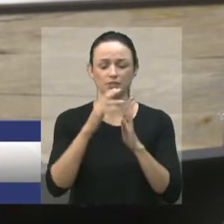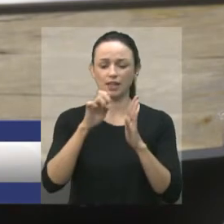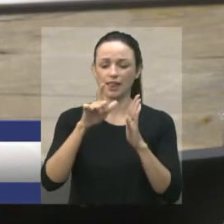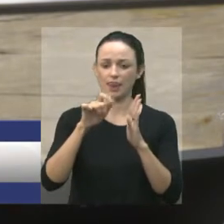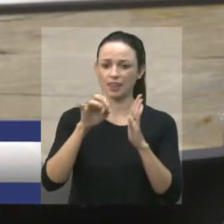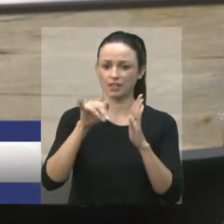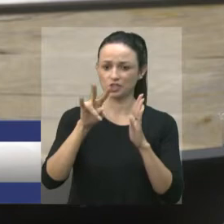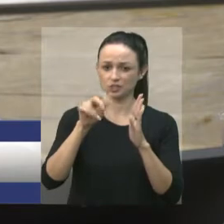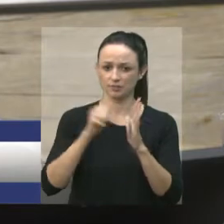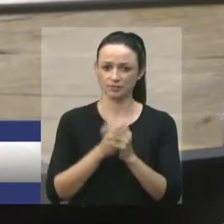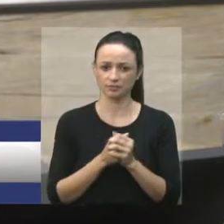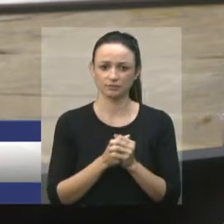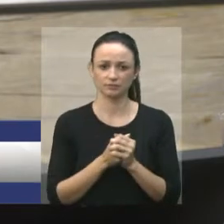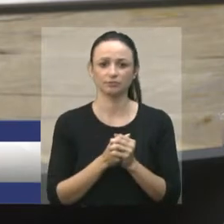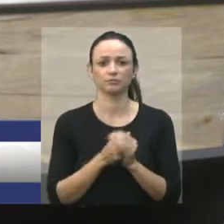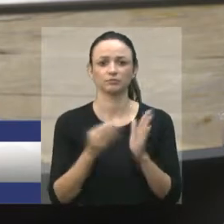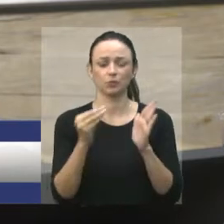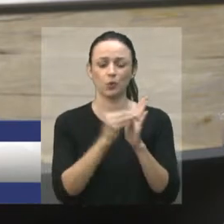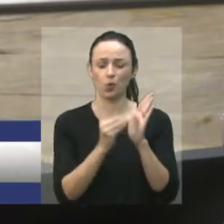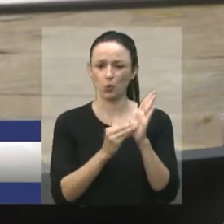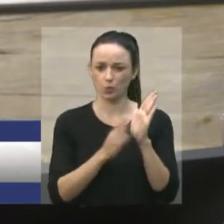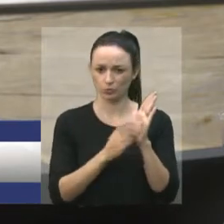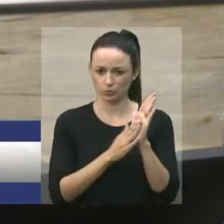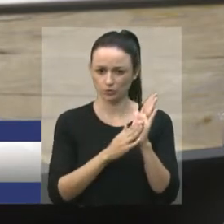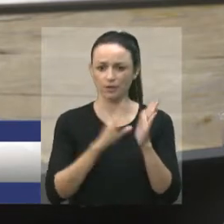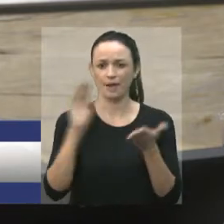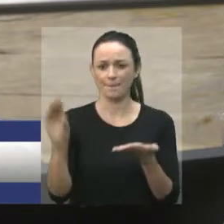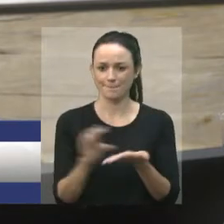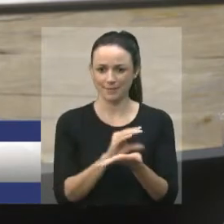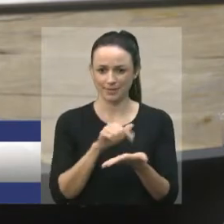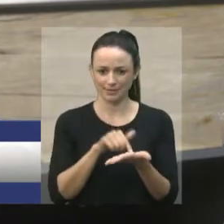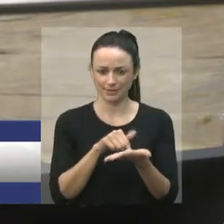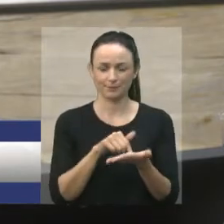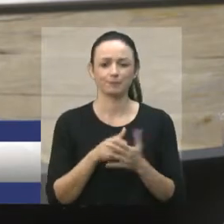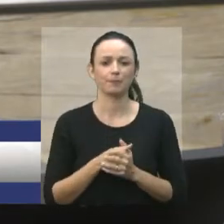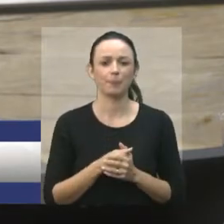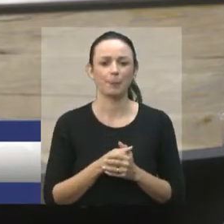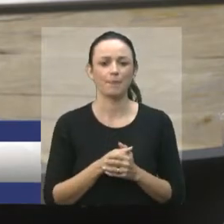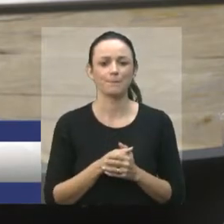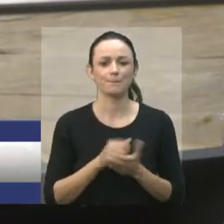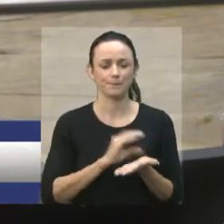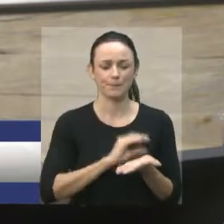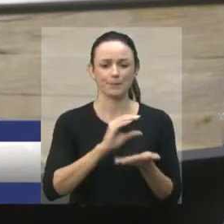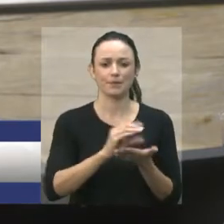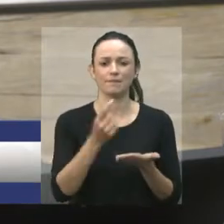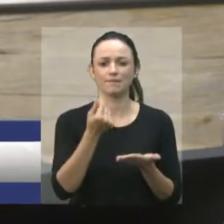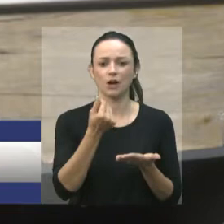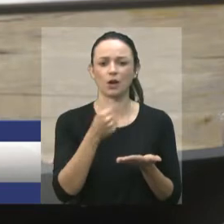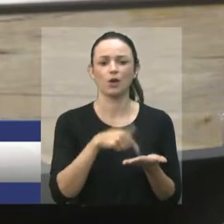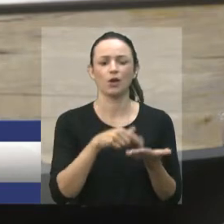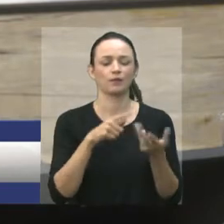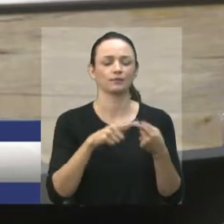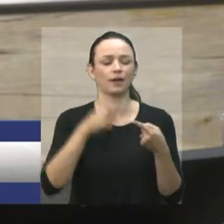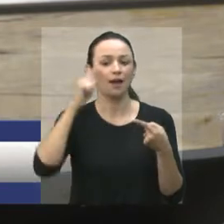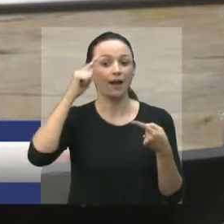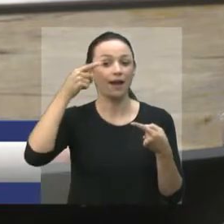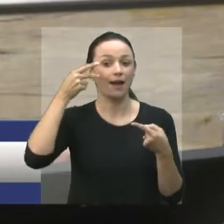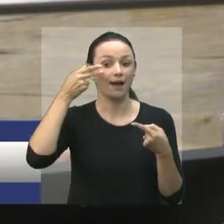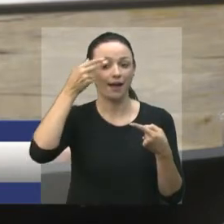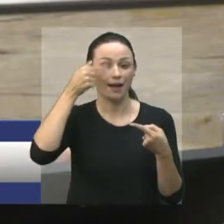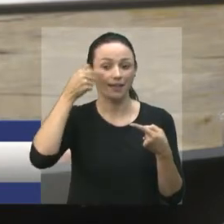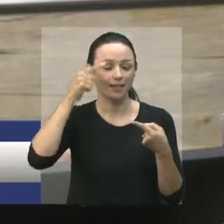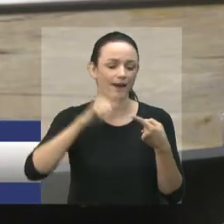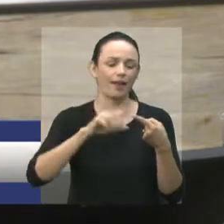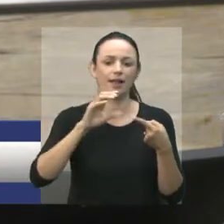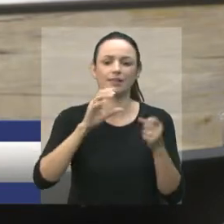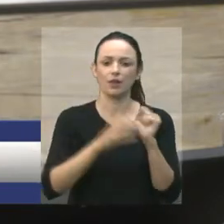eletivas, que foi colocado aqui, emendas com relação às cirurgias, que seja destinado um valor para cirurgia de catarata, cirurgia de